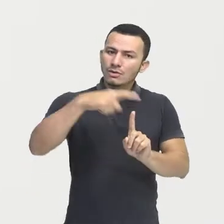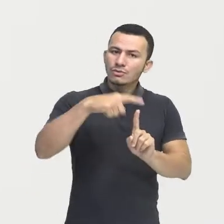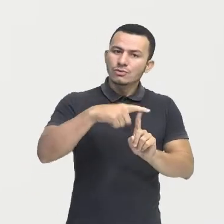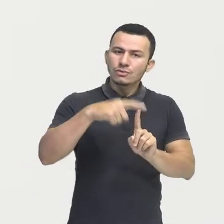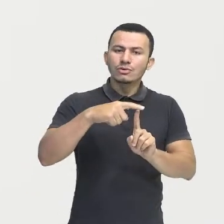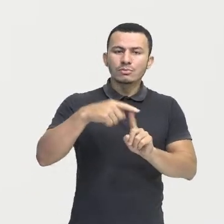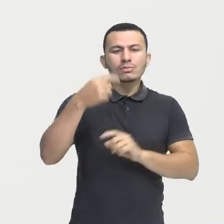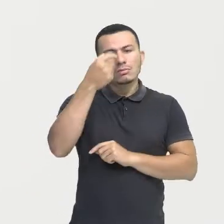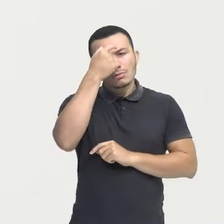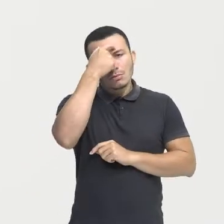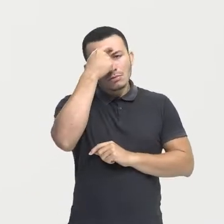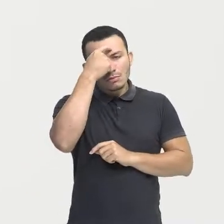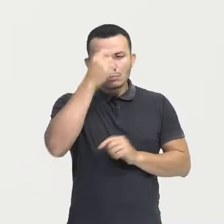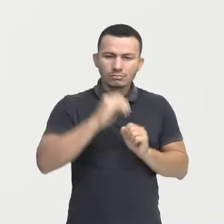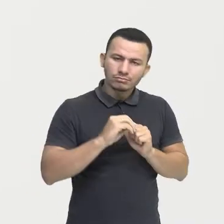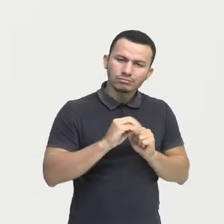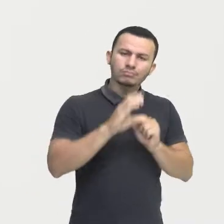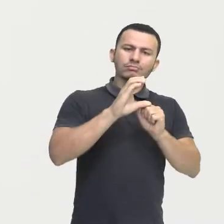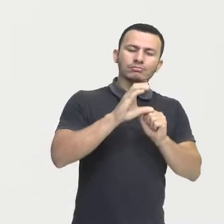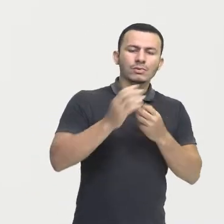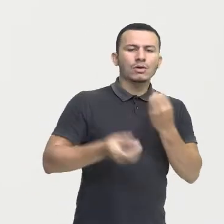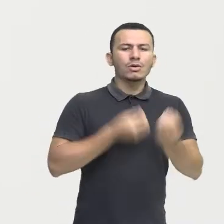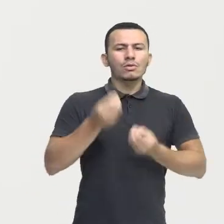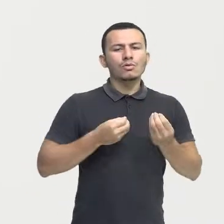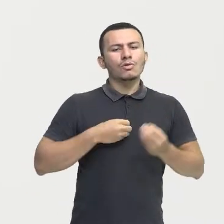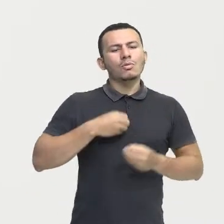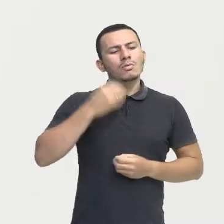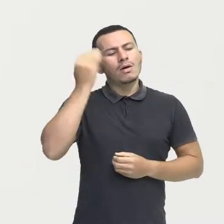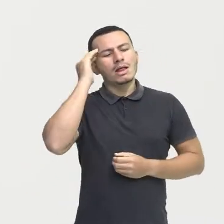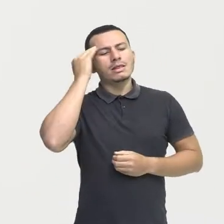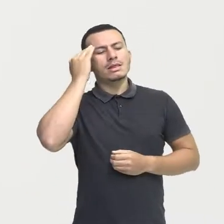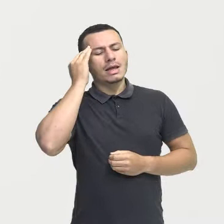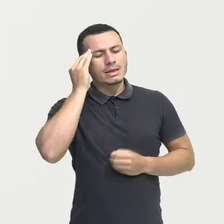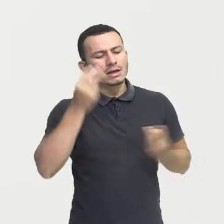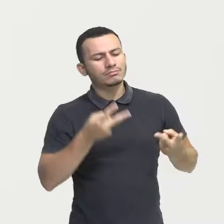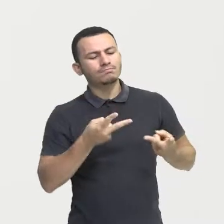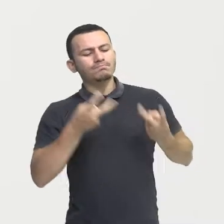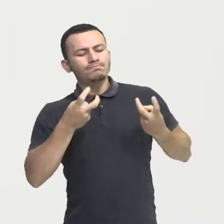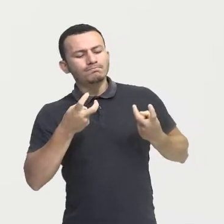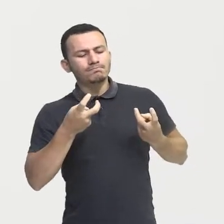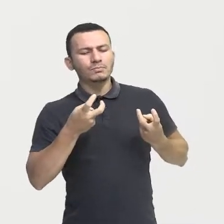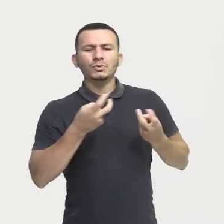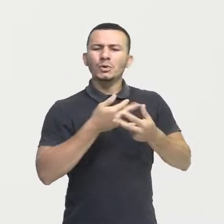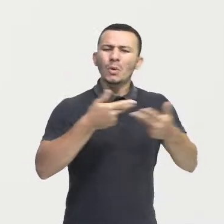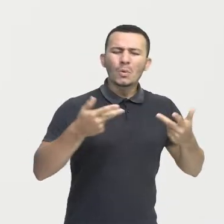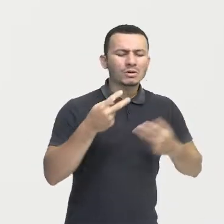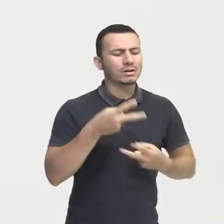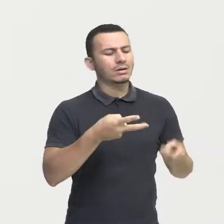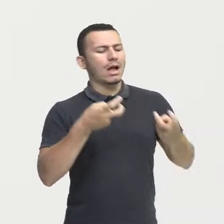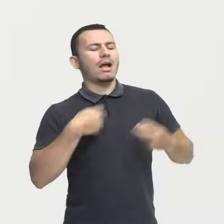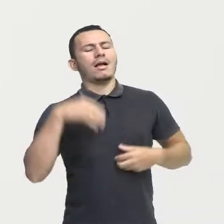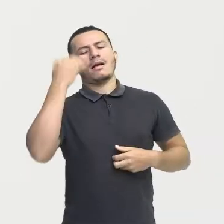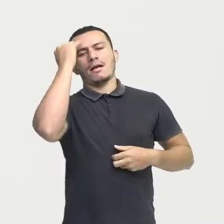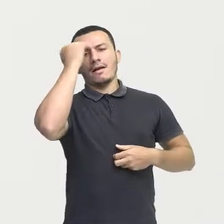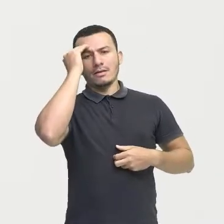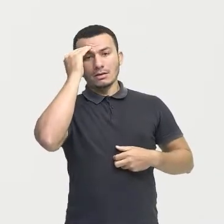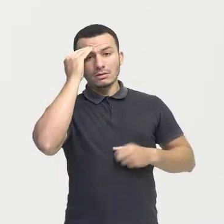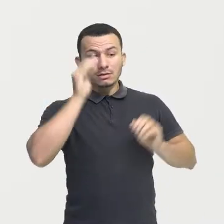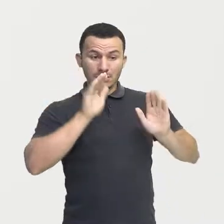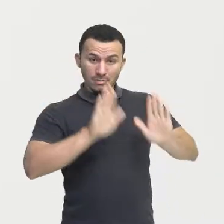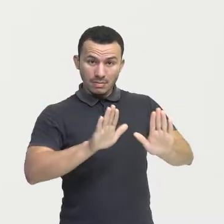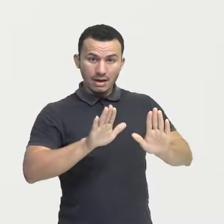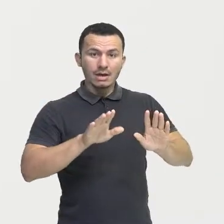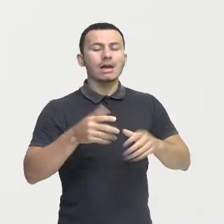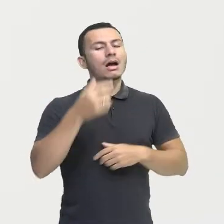conhecimento. É uma forma de compreender o mundo, de compreender as coisas. Só que é uma